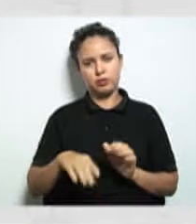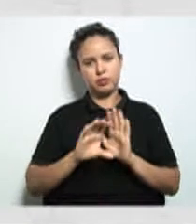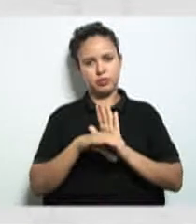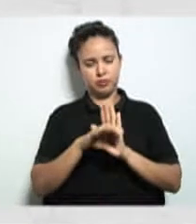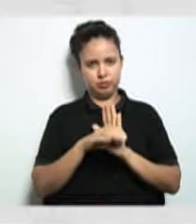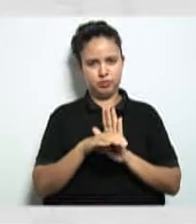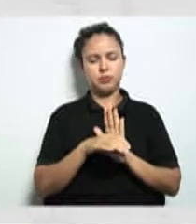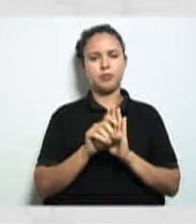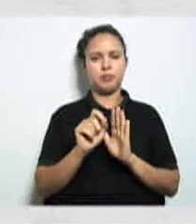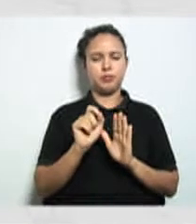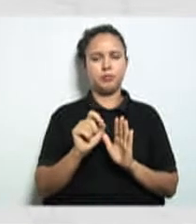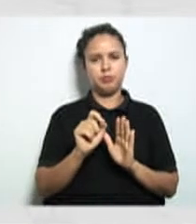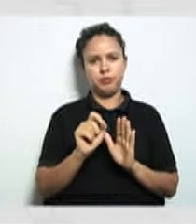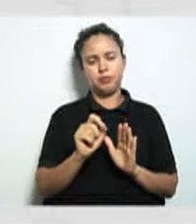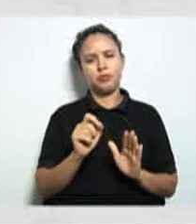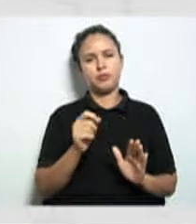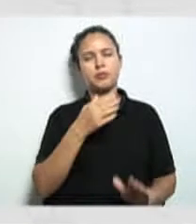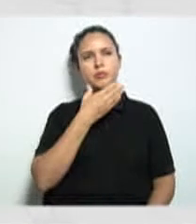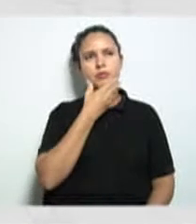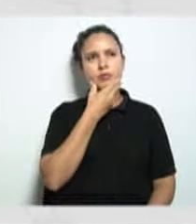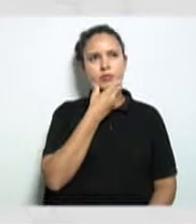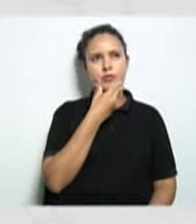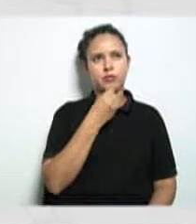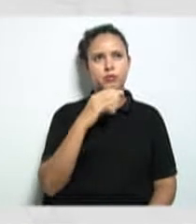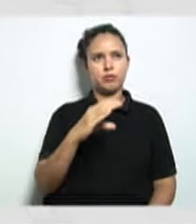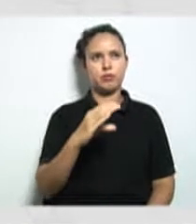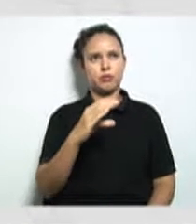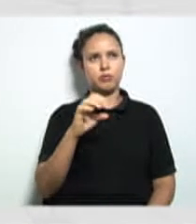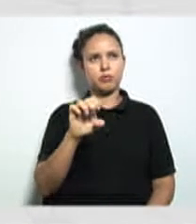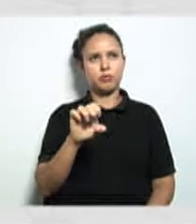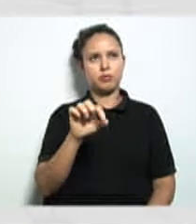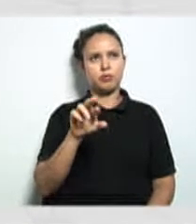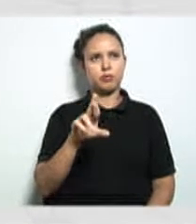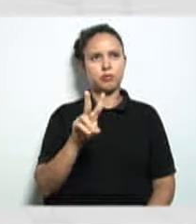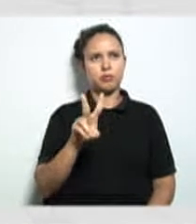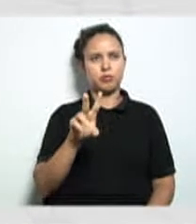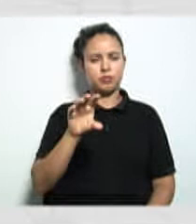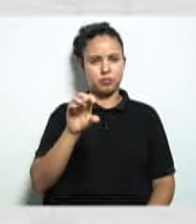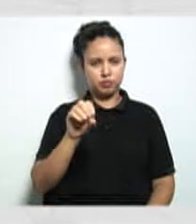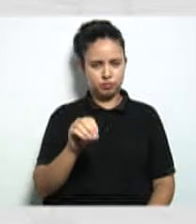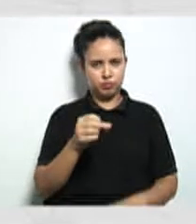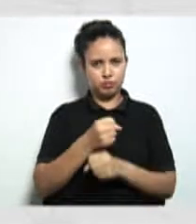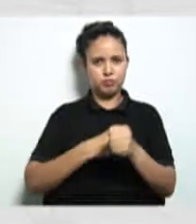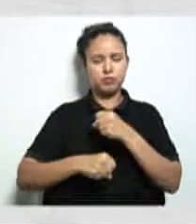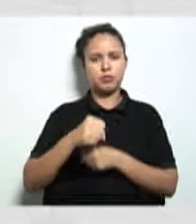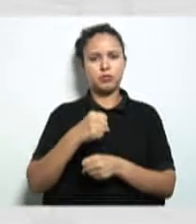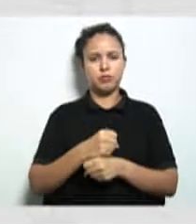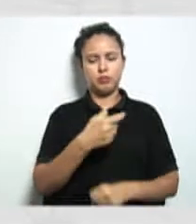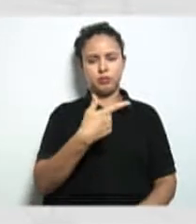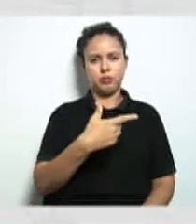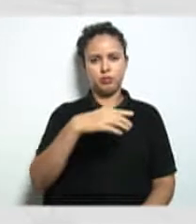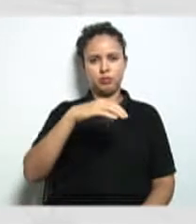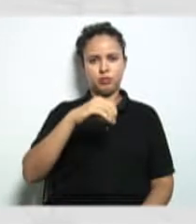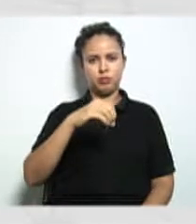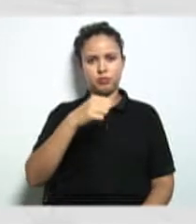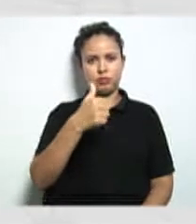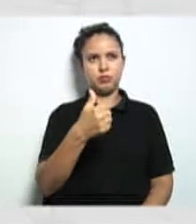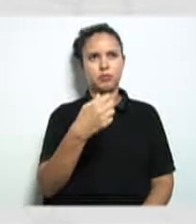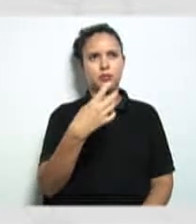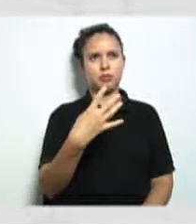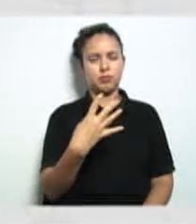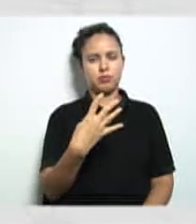de Cervo, de 2014, na página 57. Então, nós falamos para você, demos